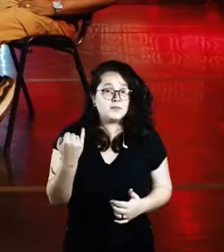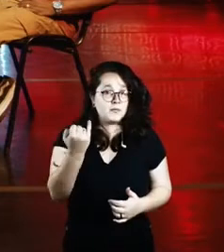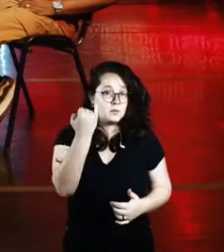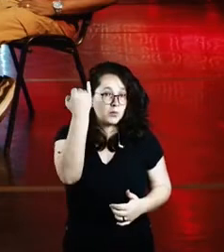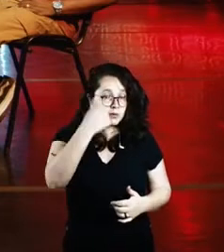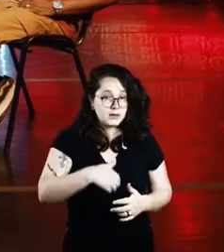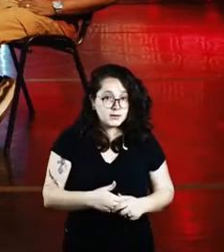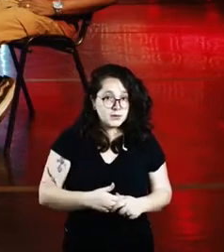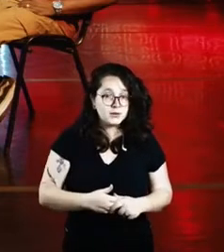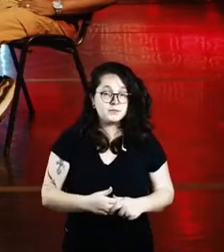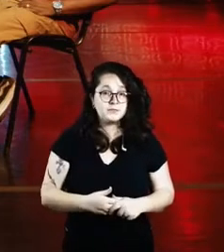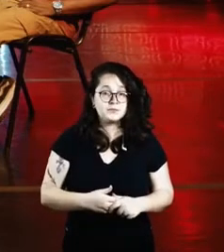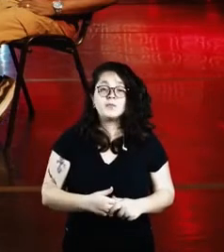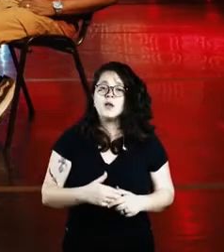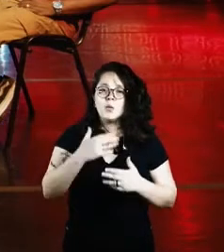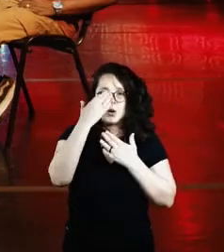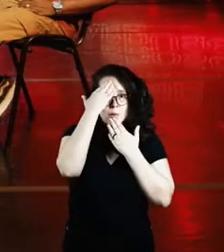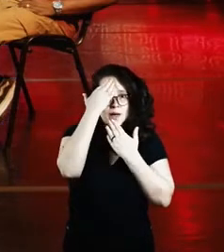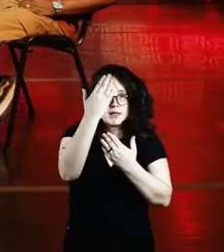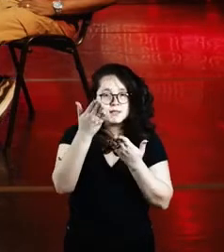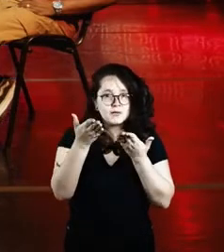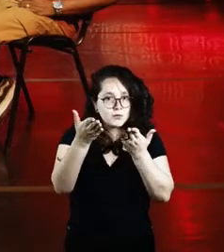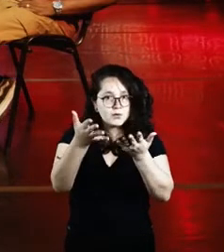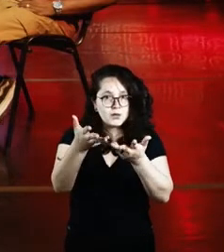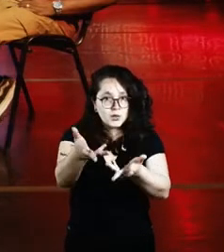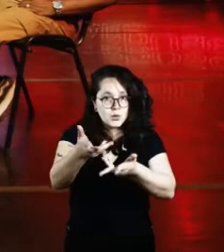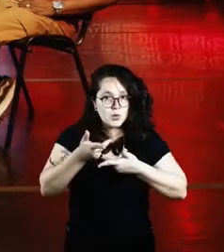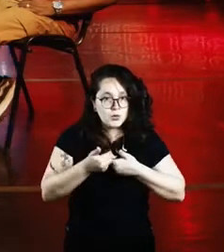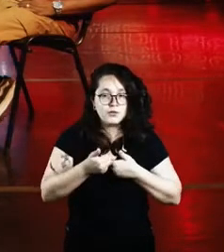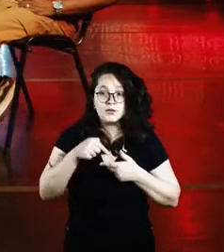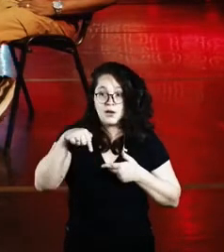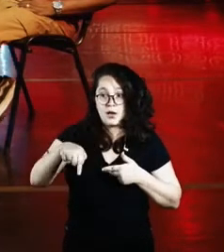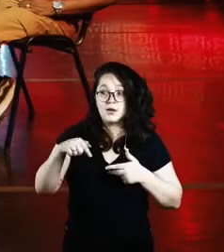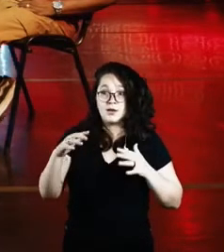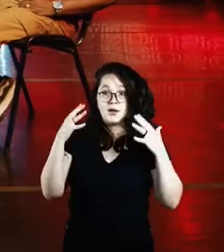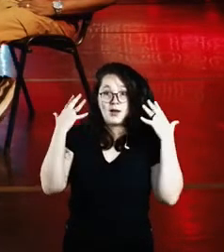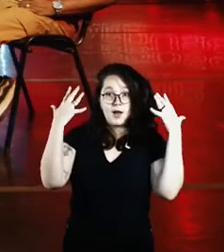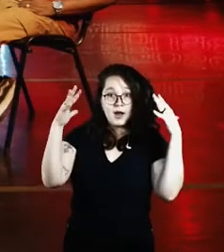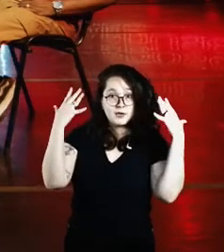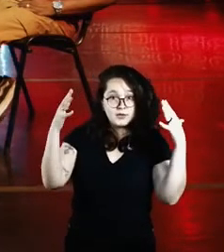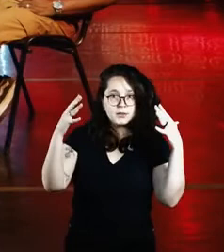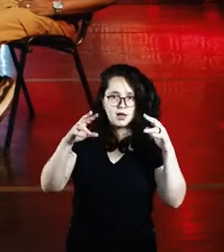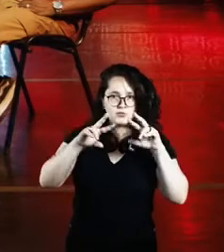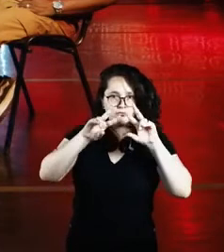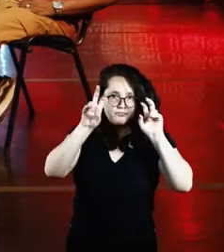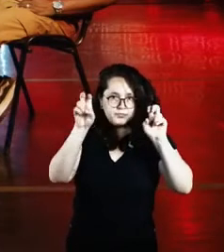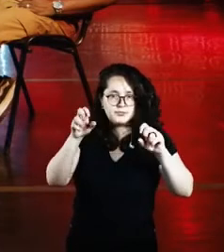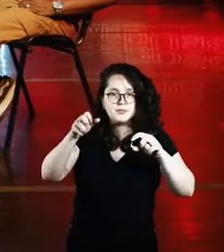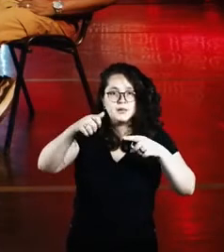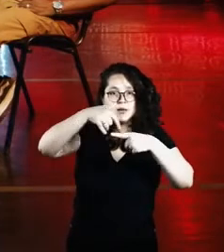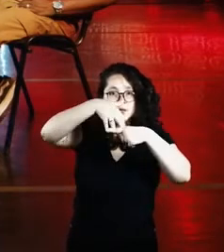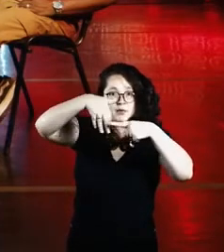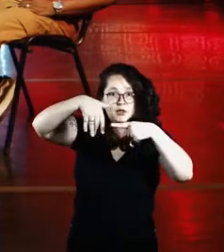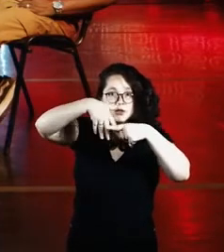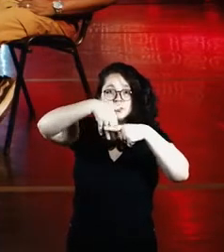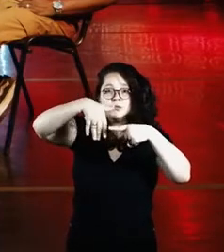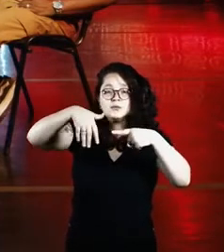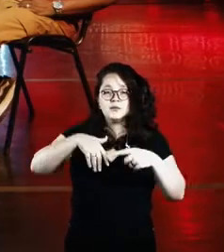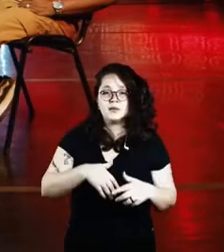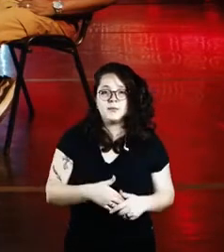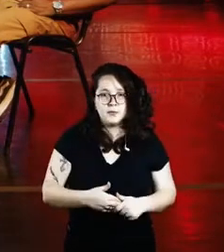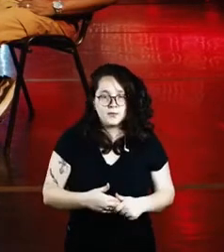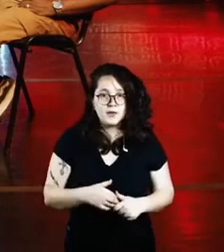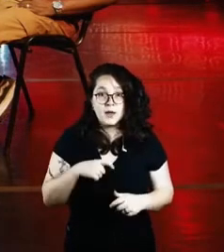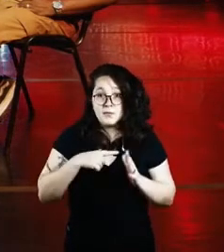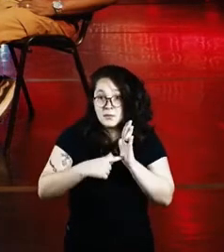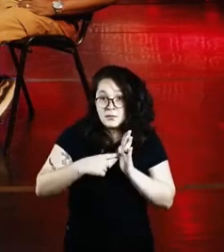até agradecer a você por esse convite, nesse aniversário do Bixiga, porque é a primeira vez que eu e o Crim aqui estamos